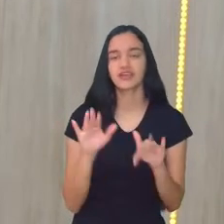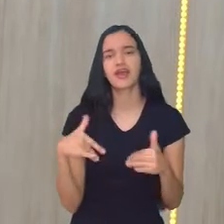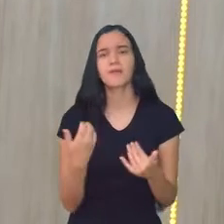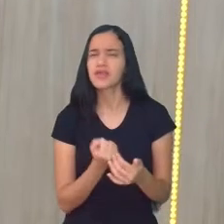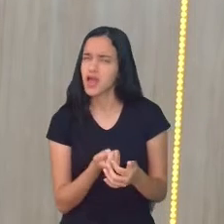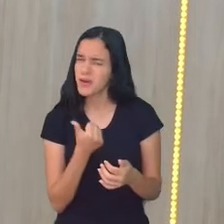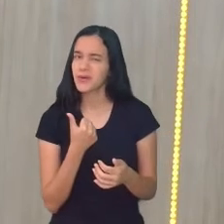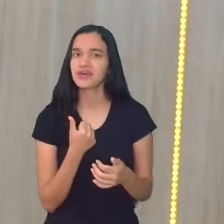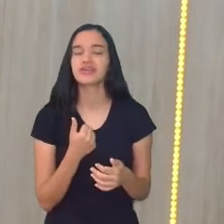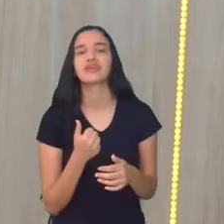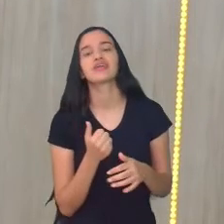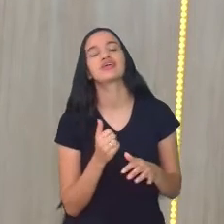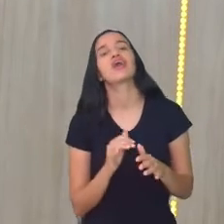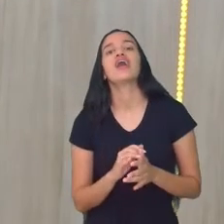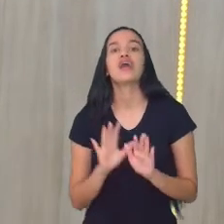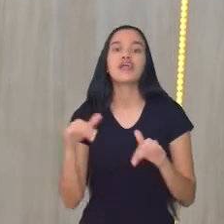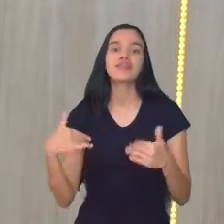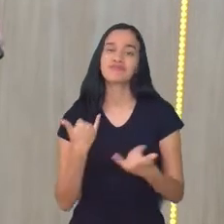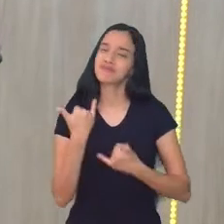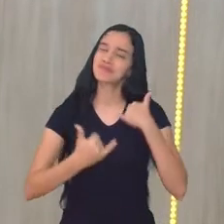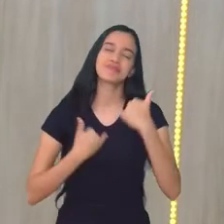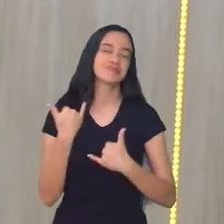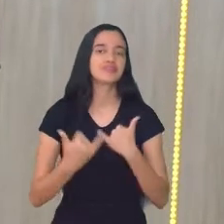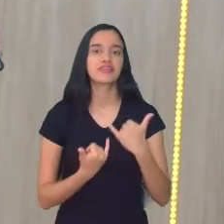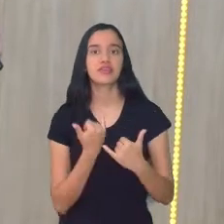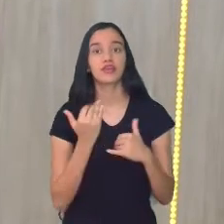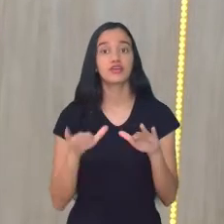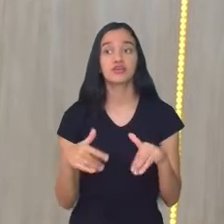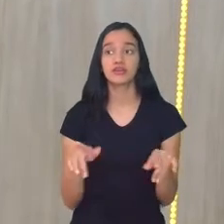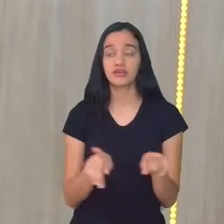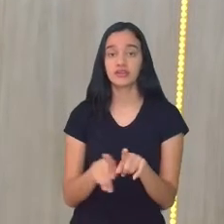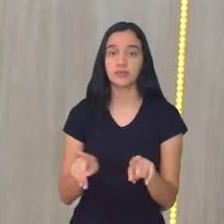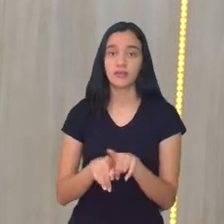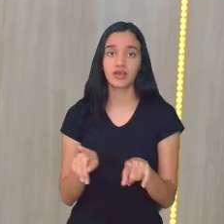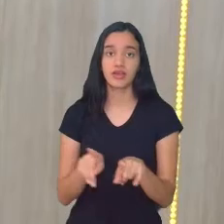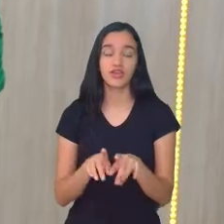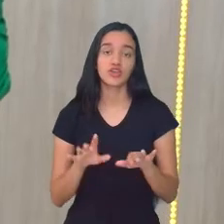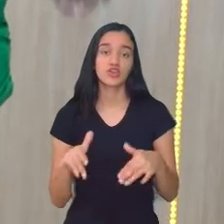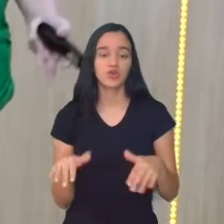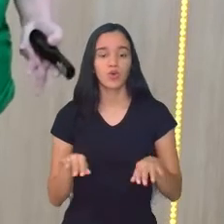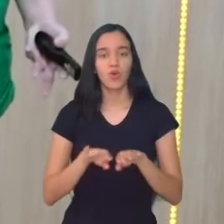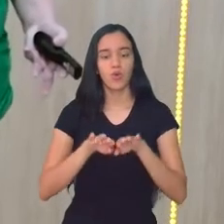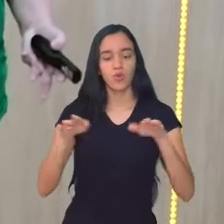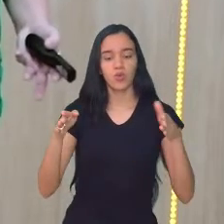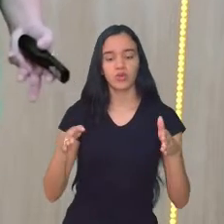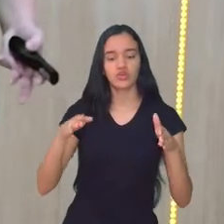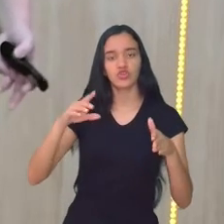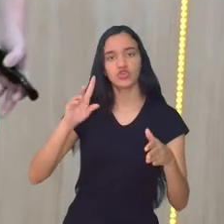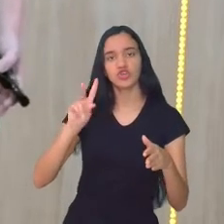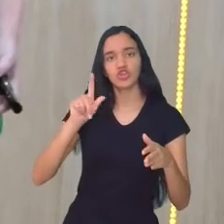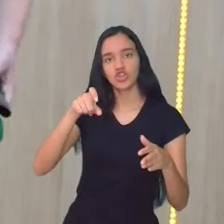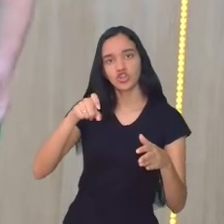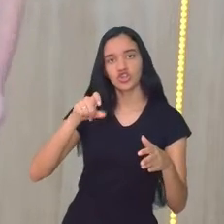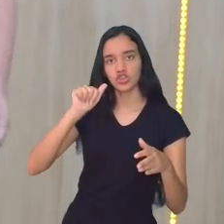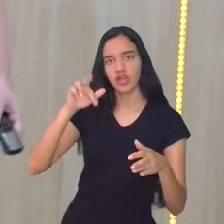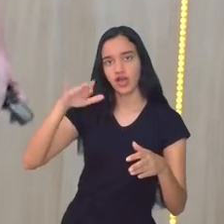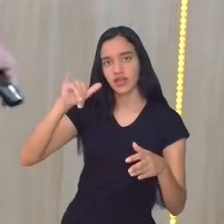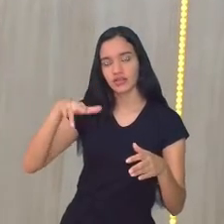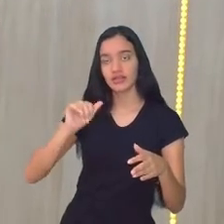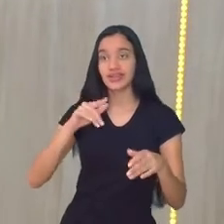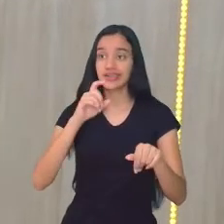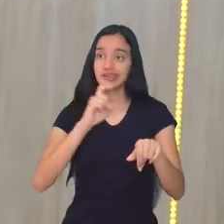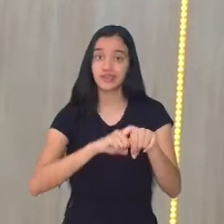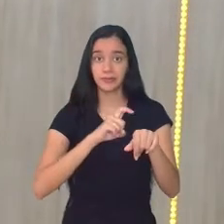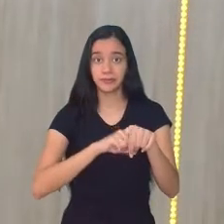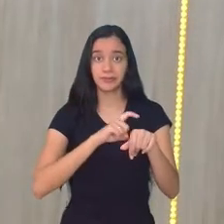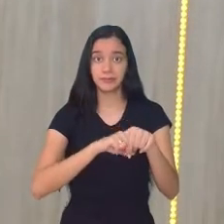é quase isso. E aqui eu trouxe o jogo de xadrez. Para quem não conhece, já ouviu falar muito do jogo de xadrez, você tem um relógio de